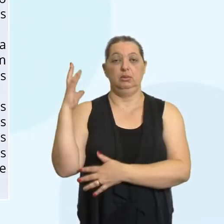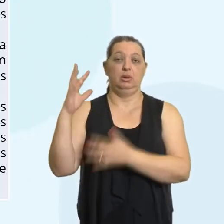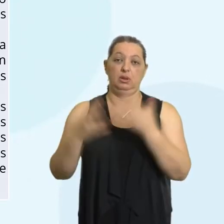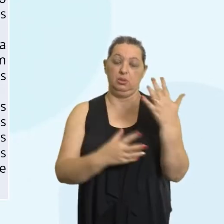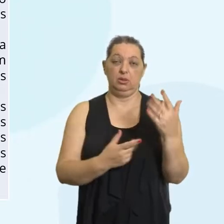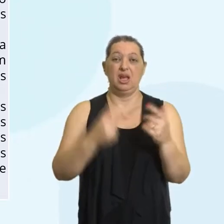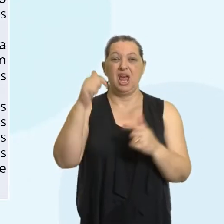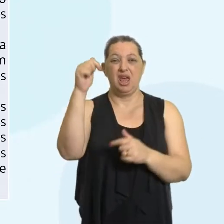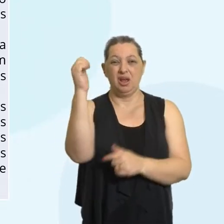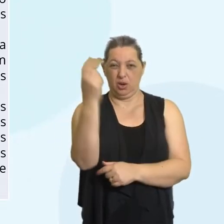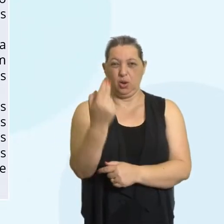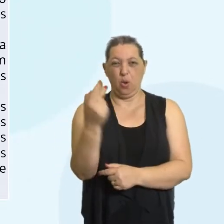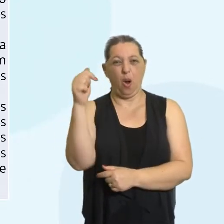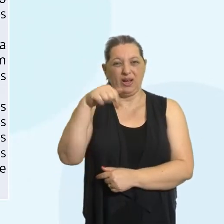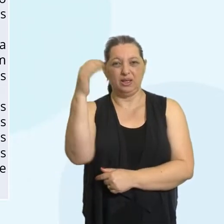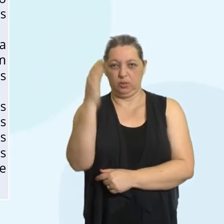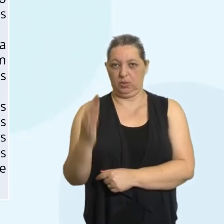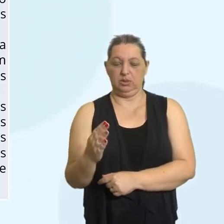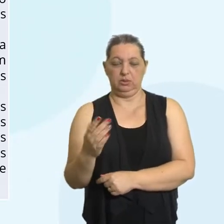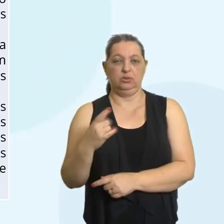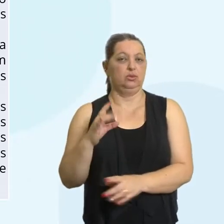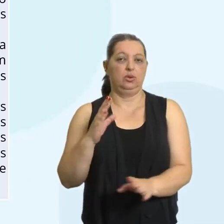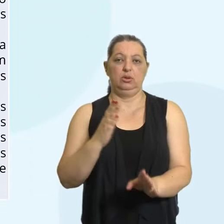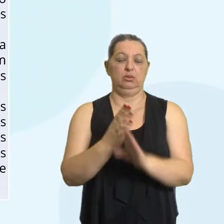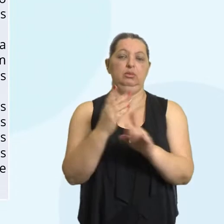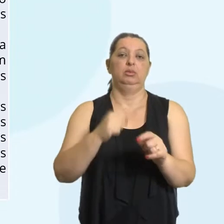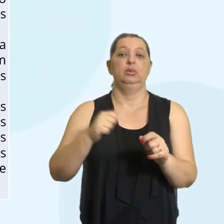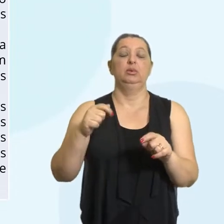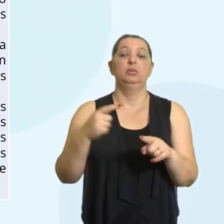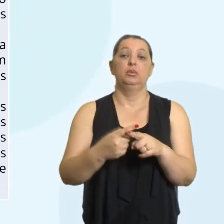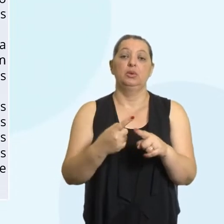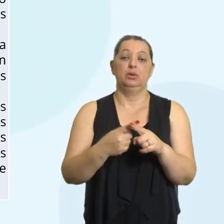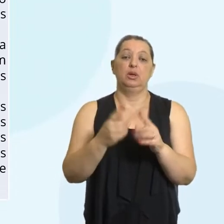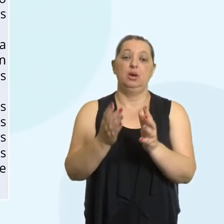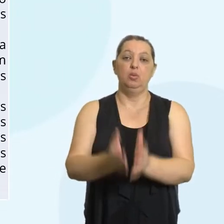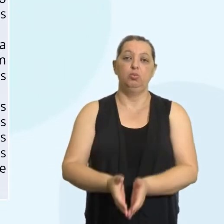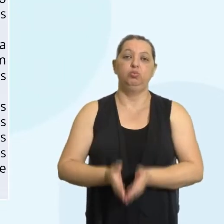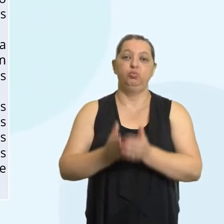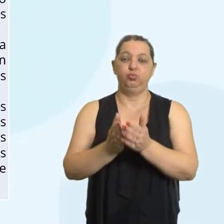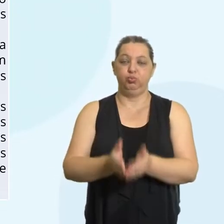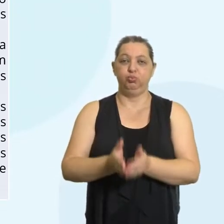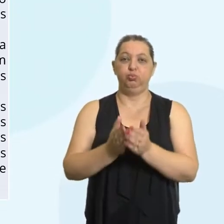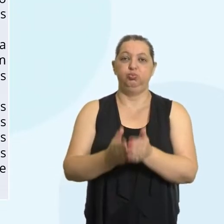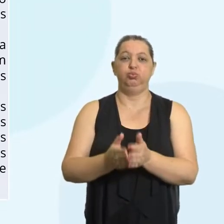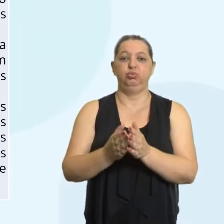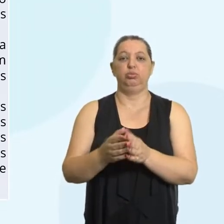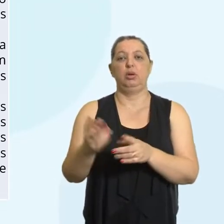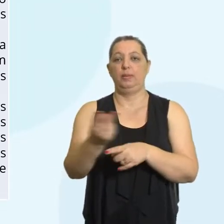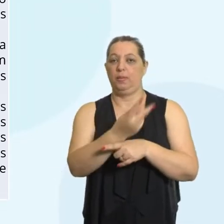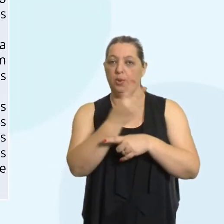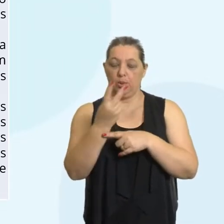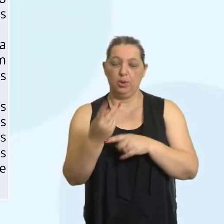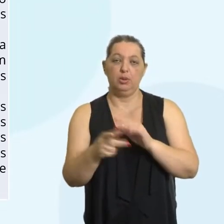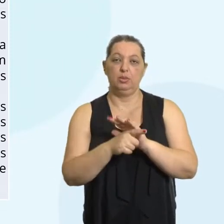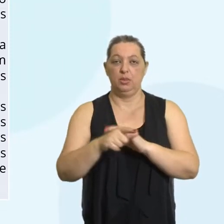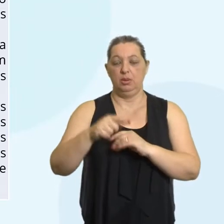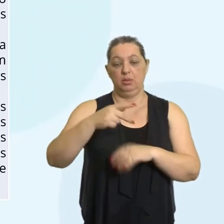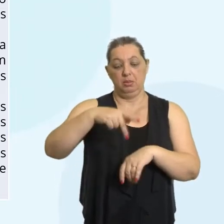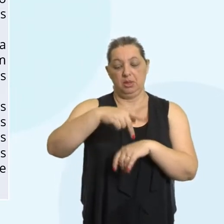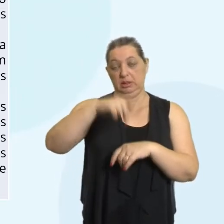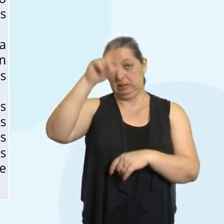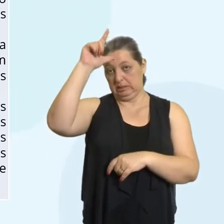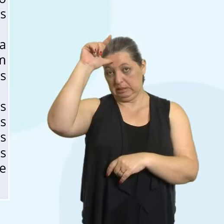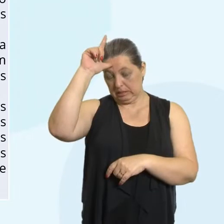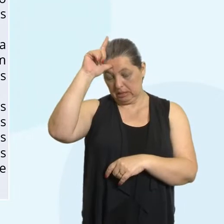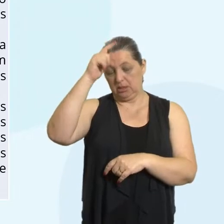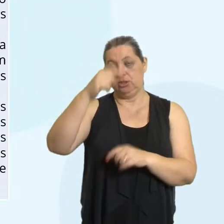a gente sabe que só encontraram só vieram para o Brasil porque estavam atrás de temperos nas índias que já eram exploração de